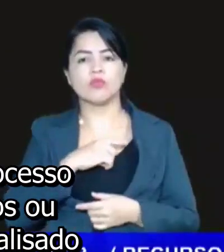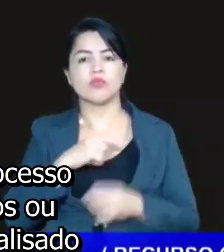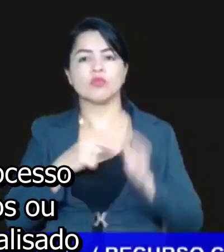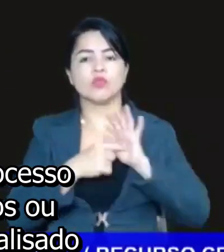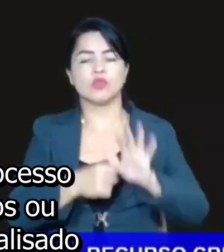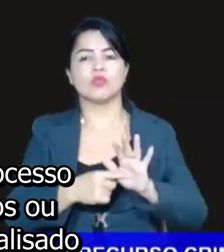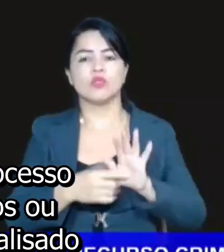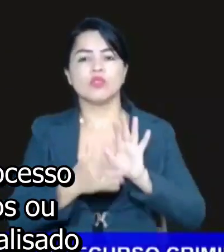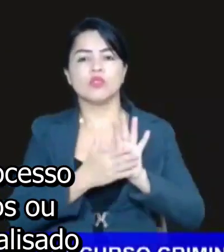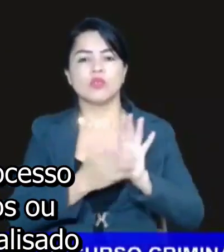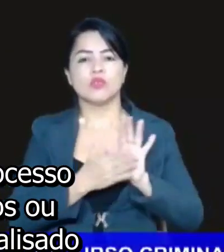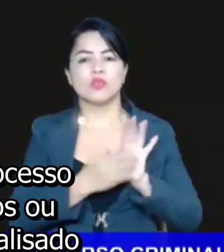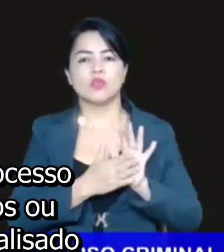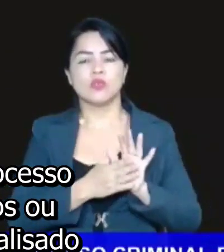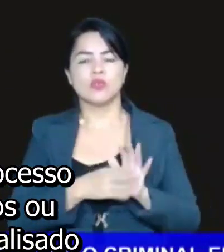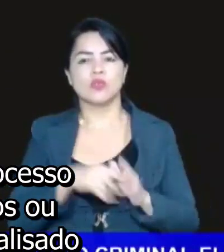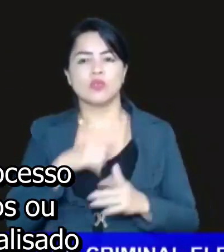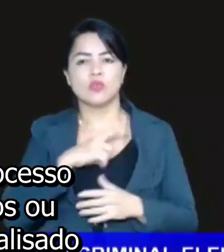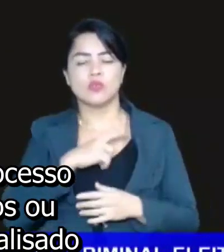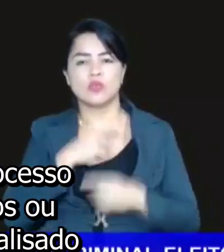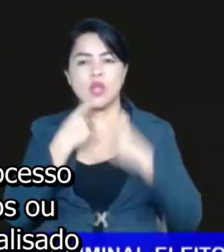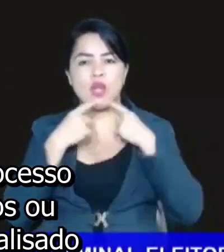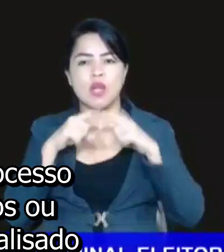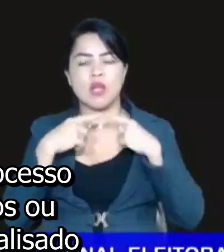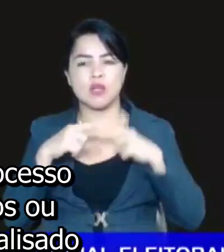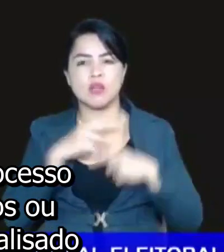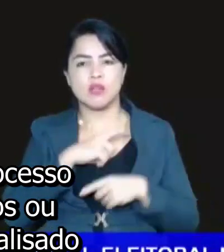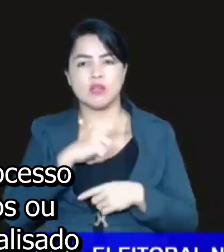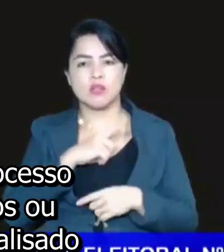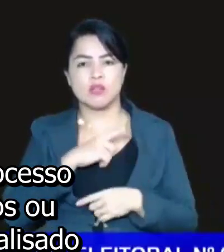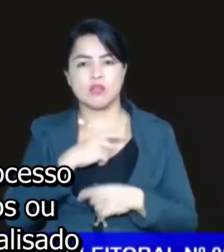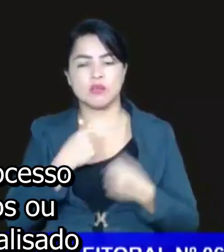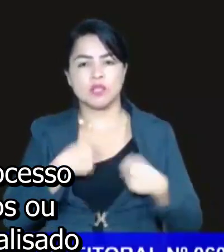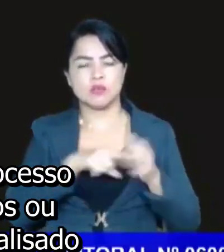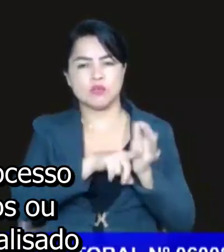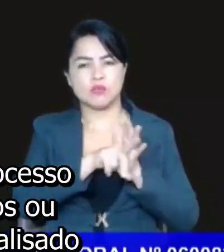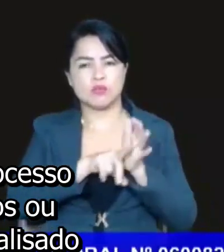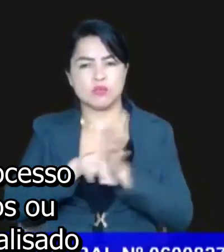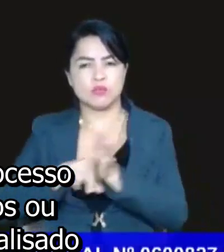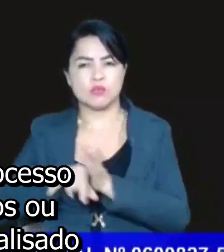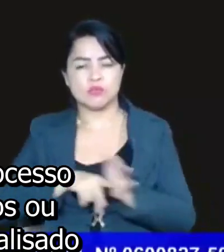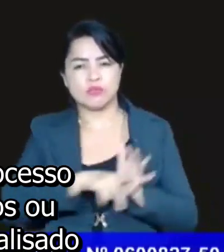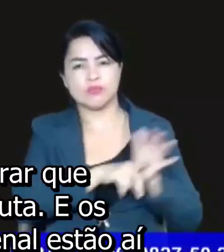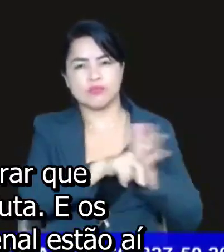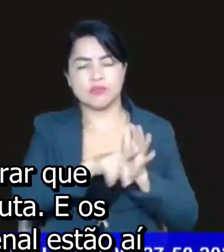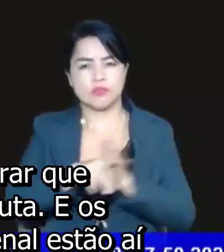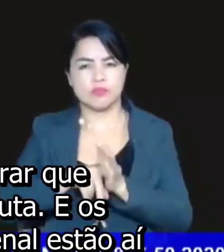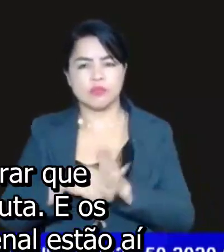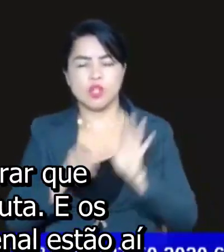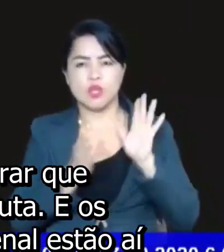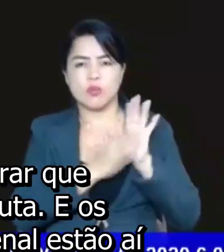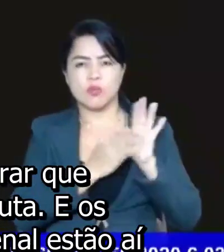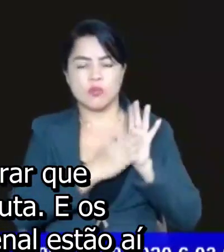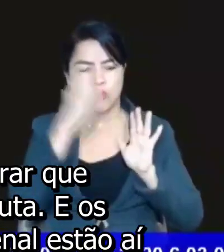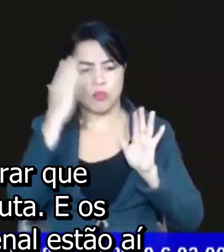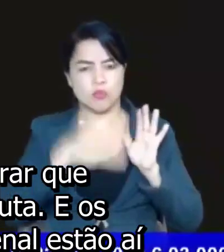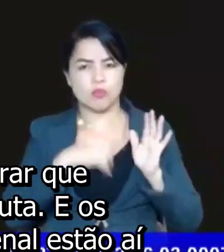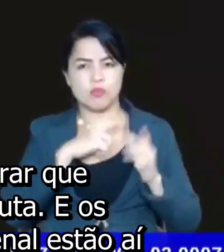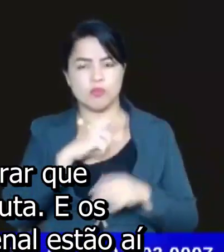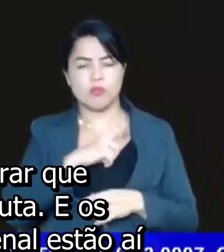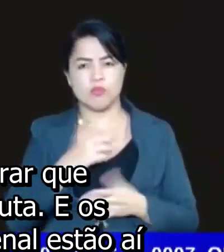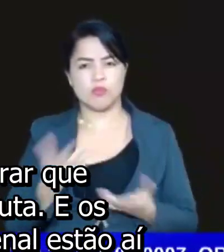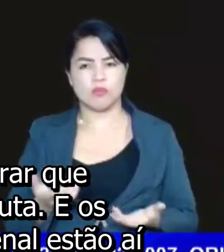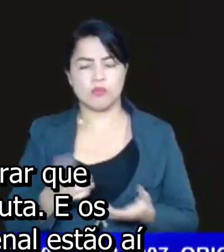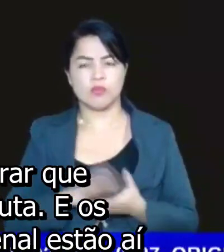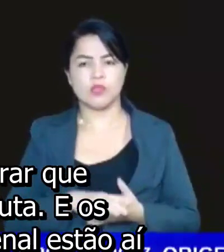ou estándar probatório a partir do qual há de ser analisada a prova colhida. E